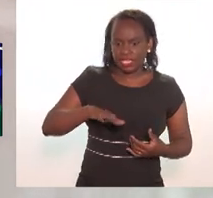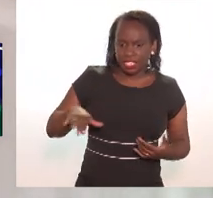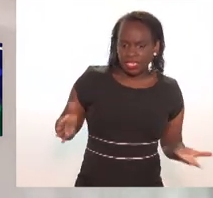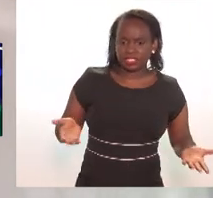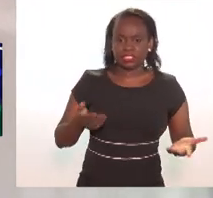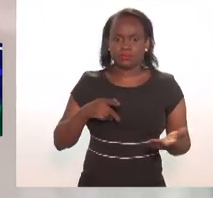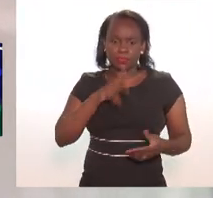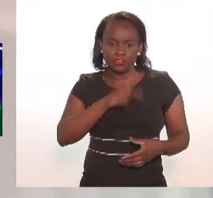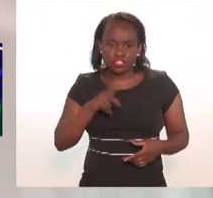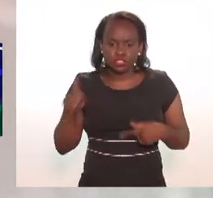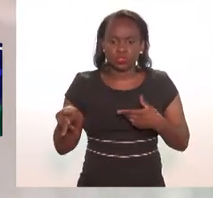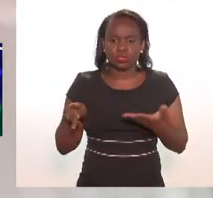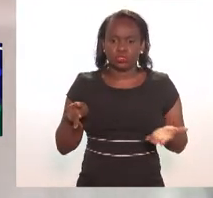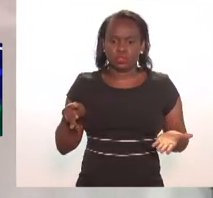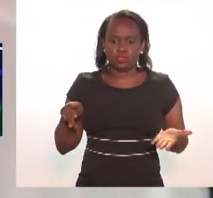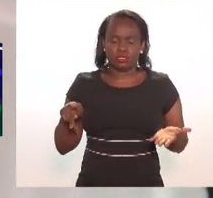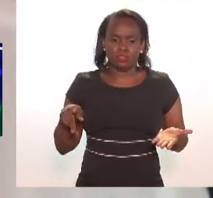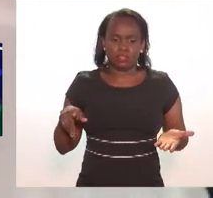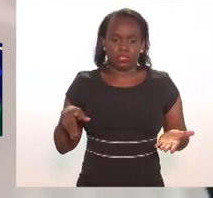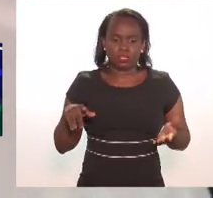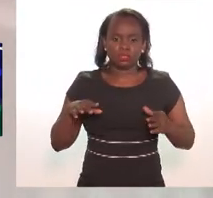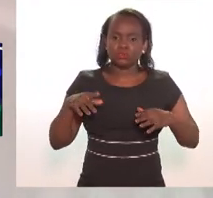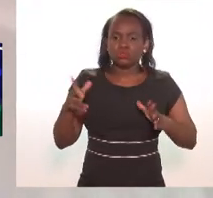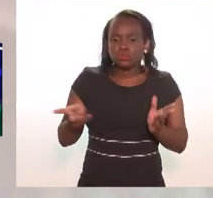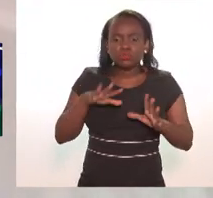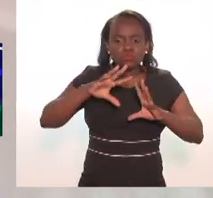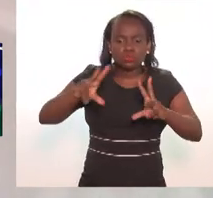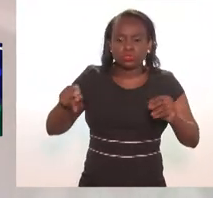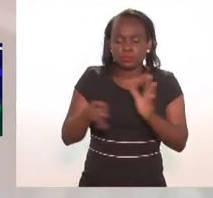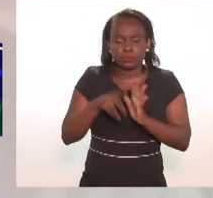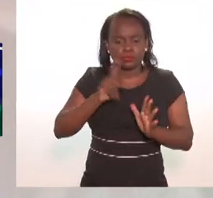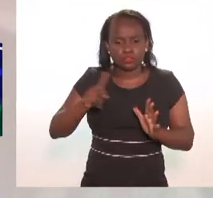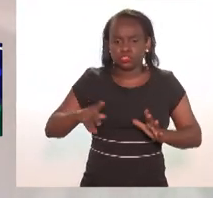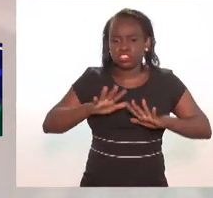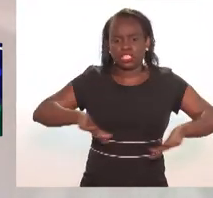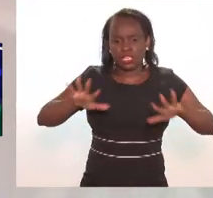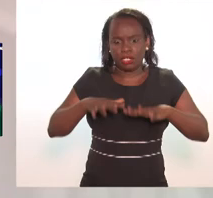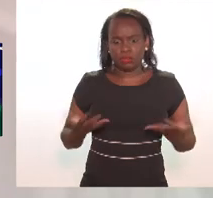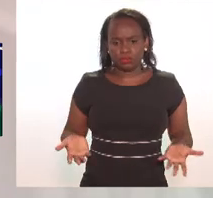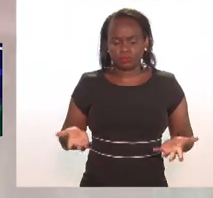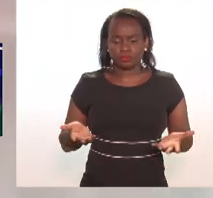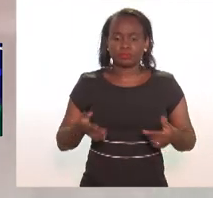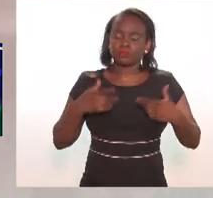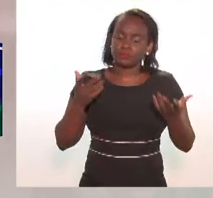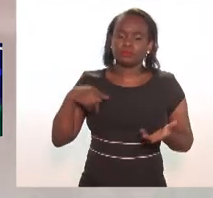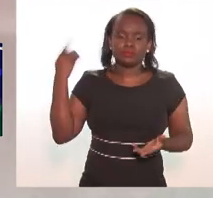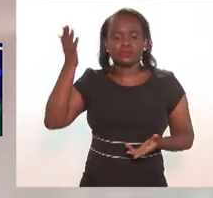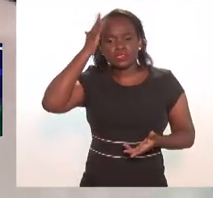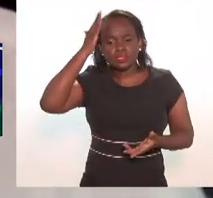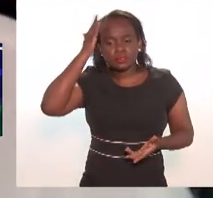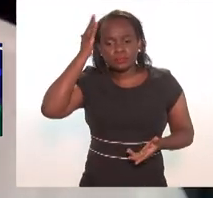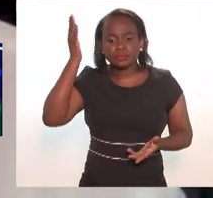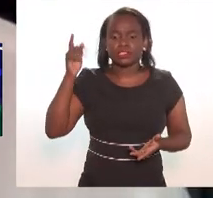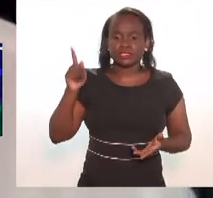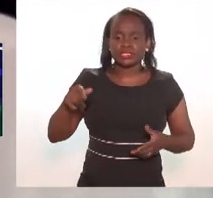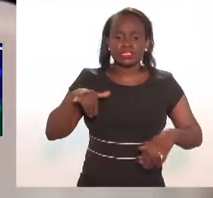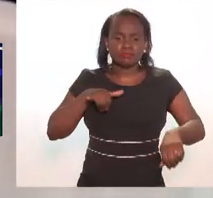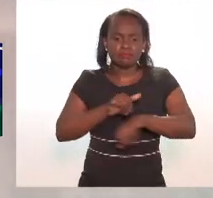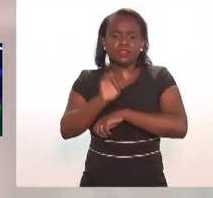dos nossos professores, né, do magistério de uma maneira geral. Né? E nós sabemos muito bem que isso